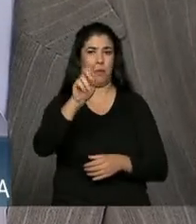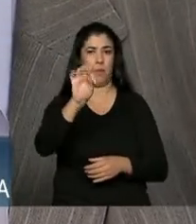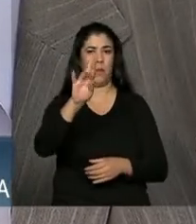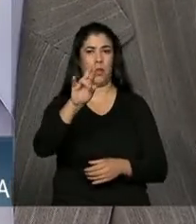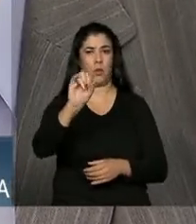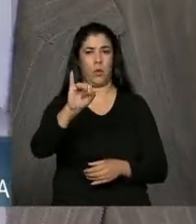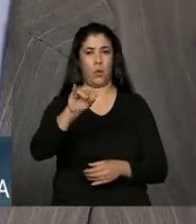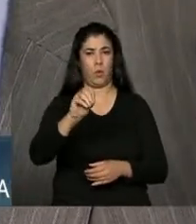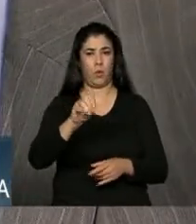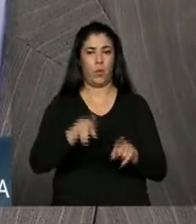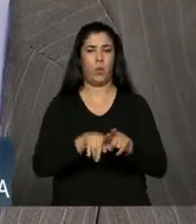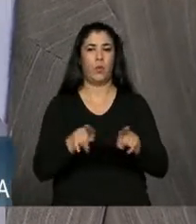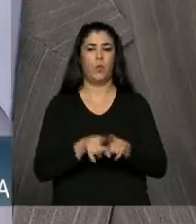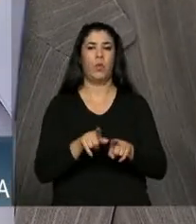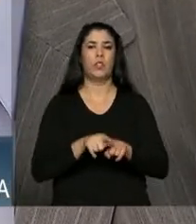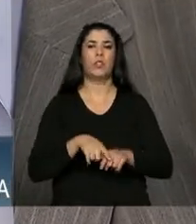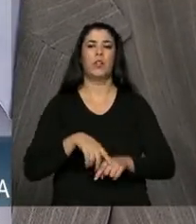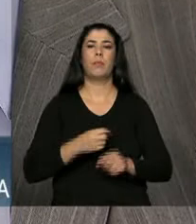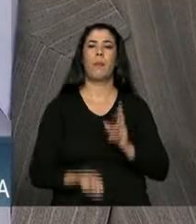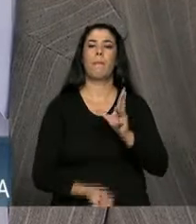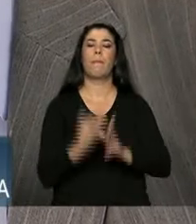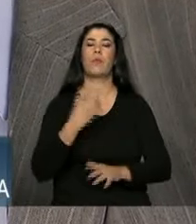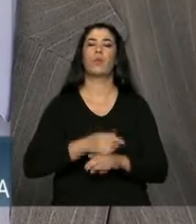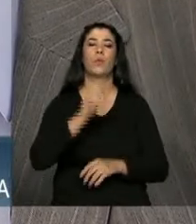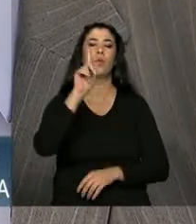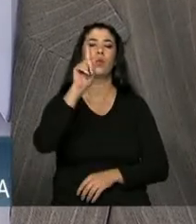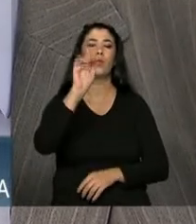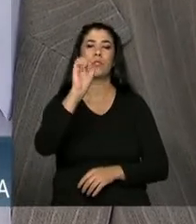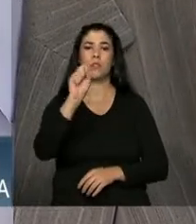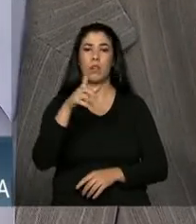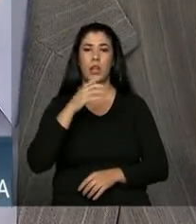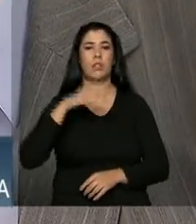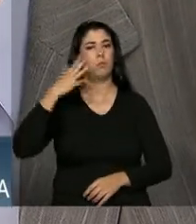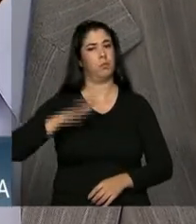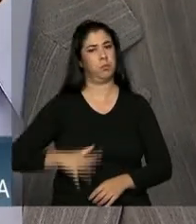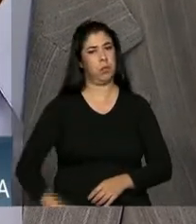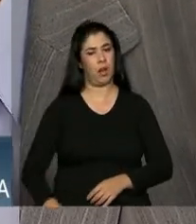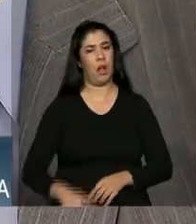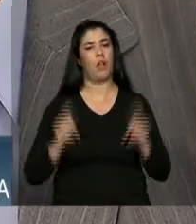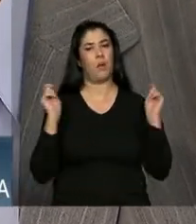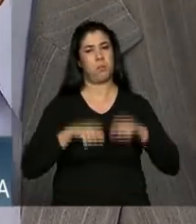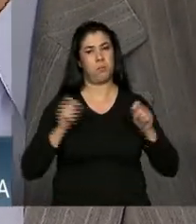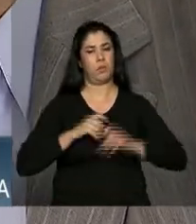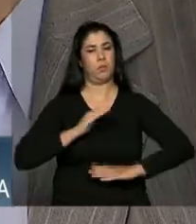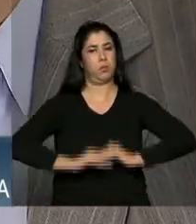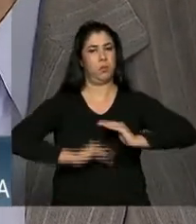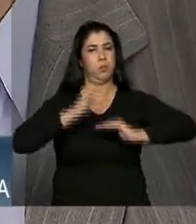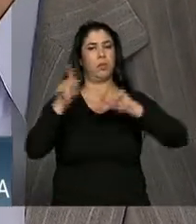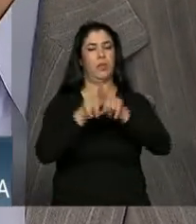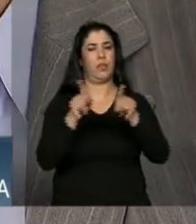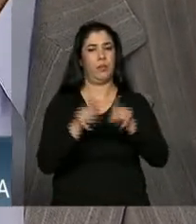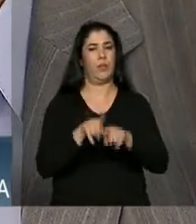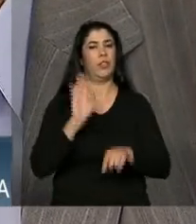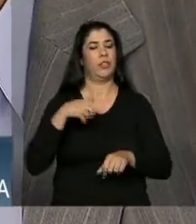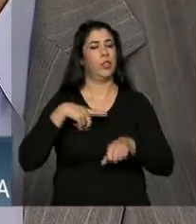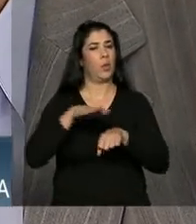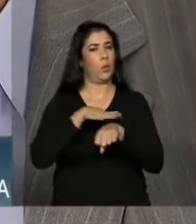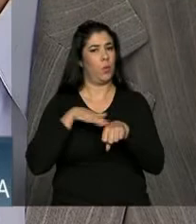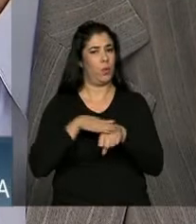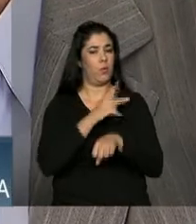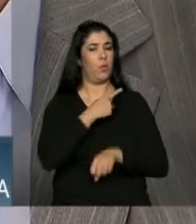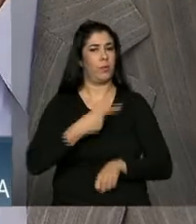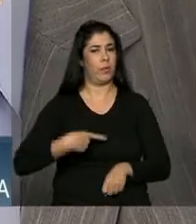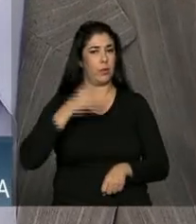gás natural muito mais barato o nosso potencial é muito maior Nós Temos conversado muito com a